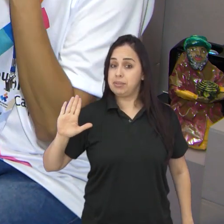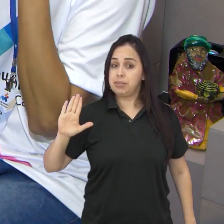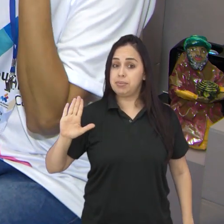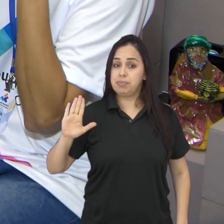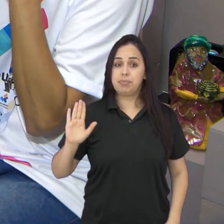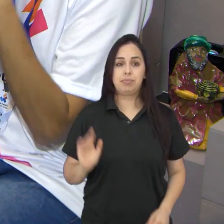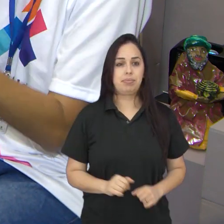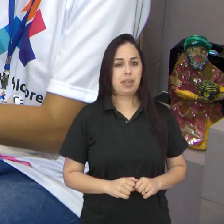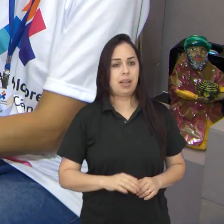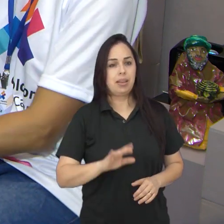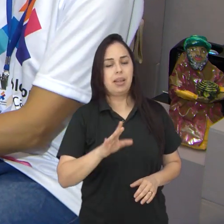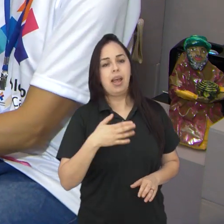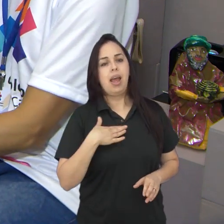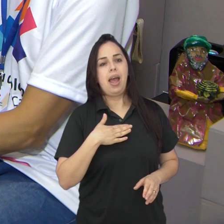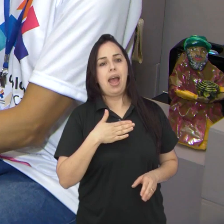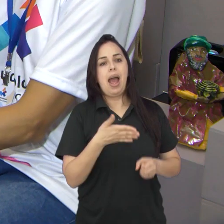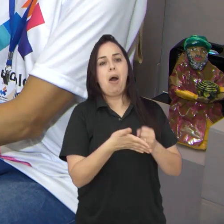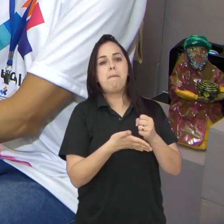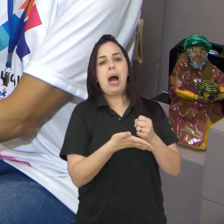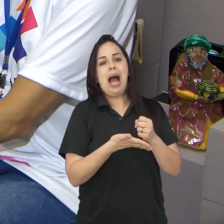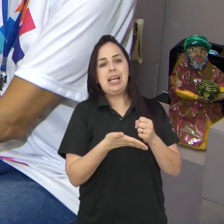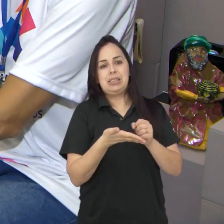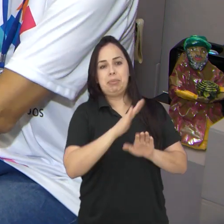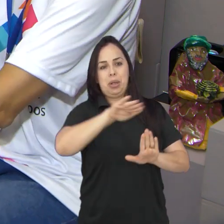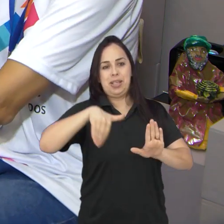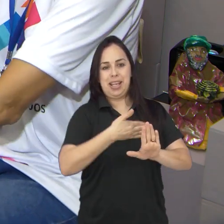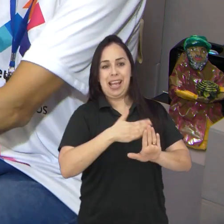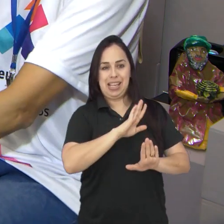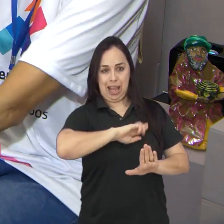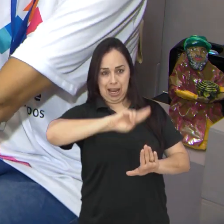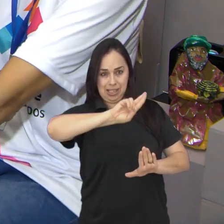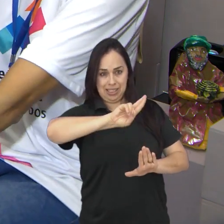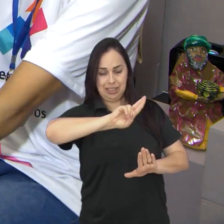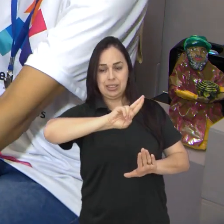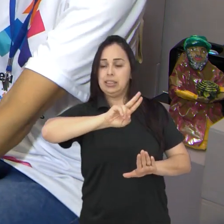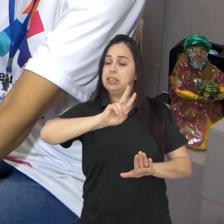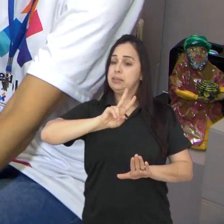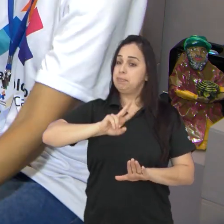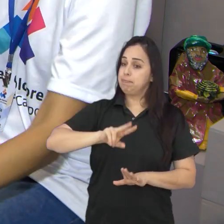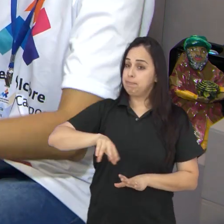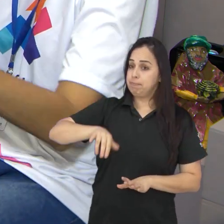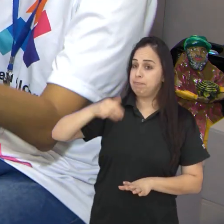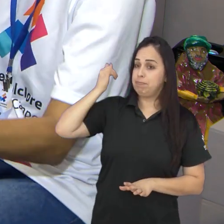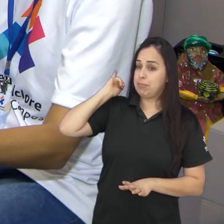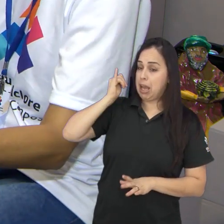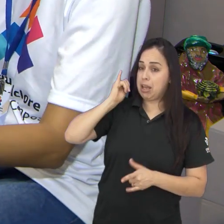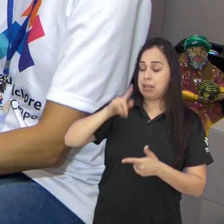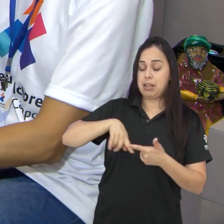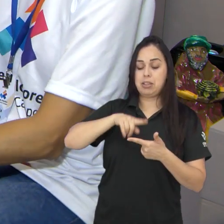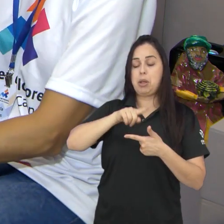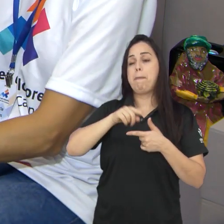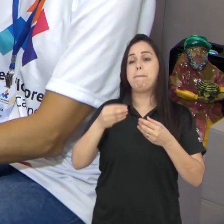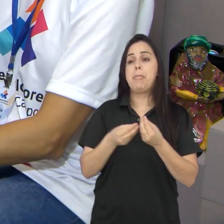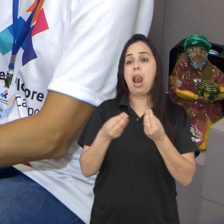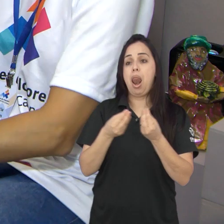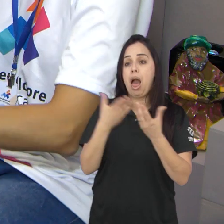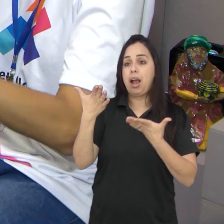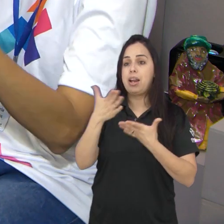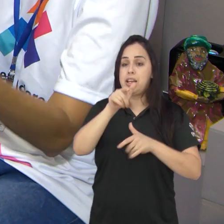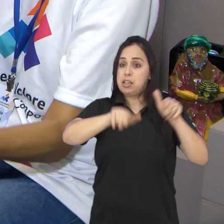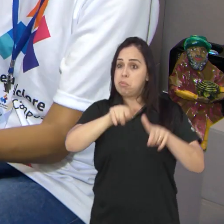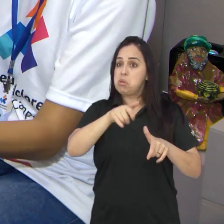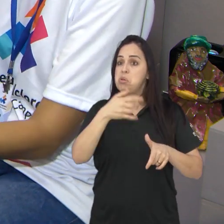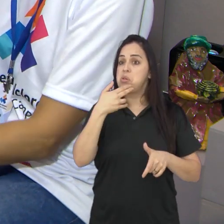tem uma base religiosa. Exatamente. Tem muitas narrativas de milagres que as pessoas conseguiram,